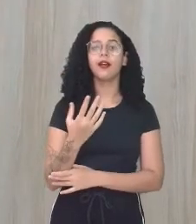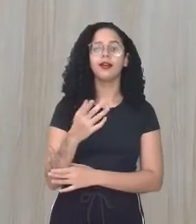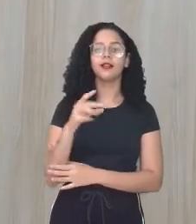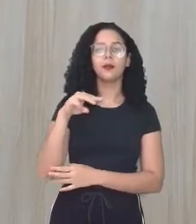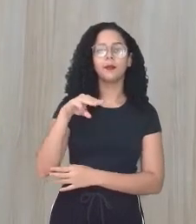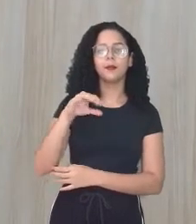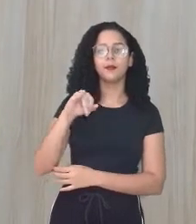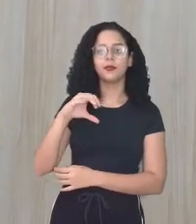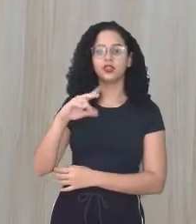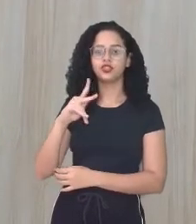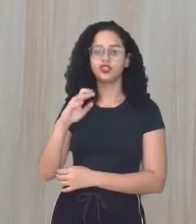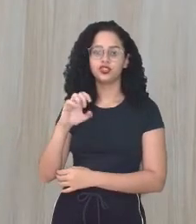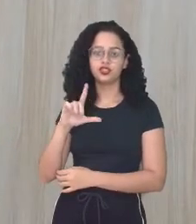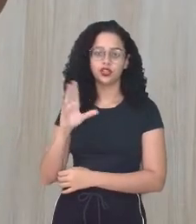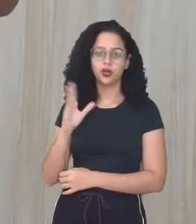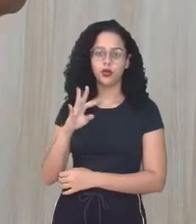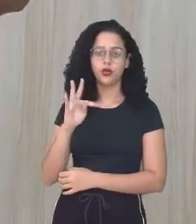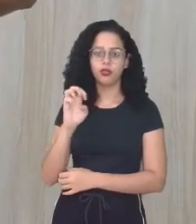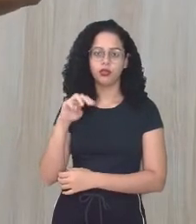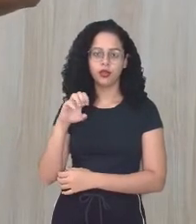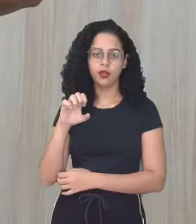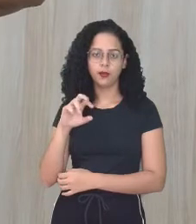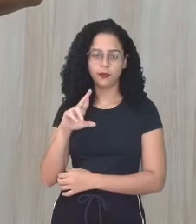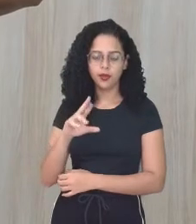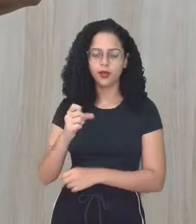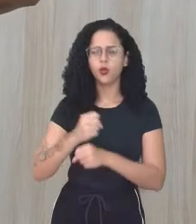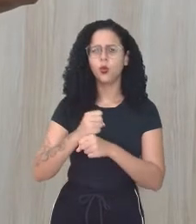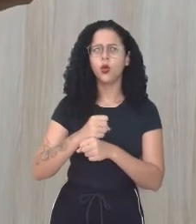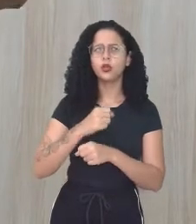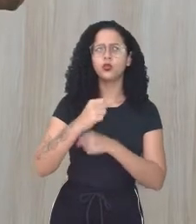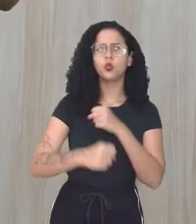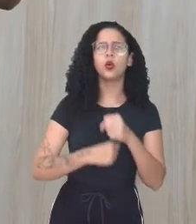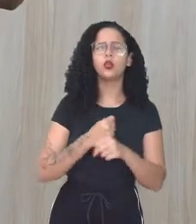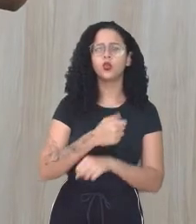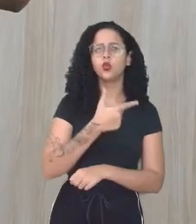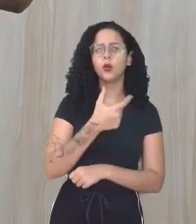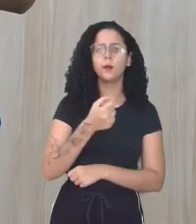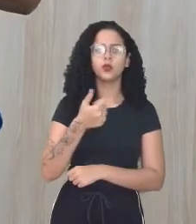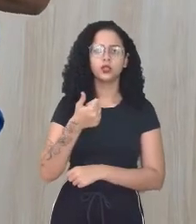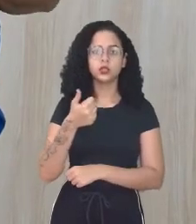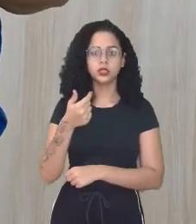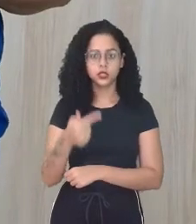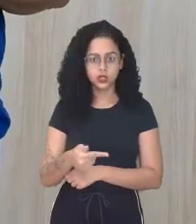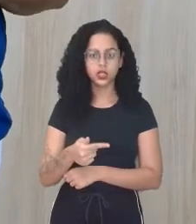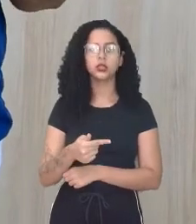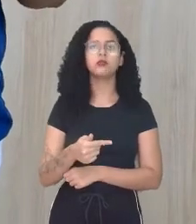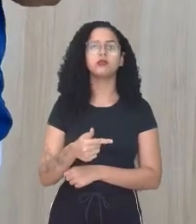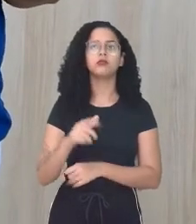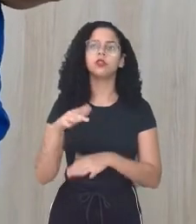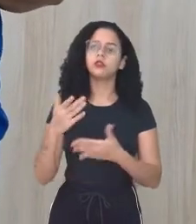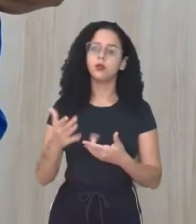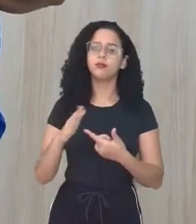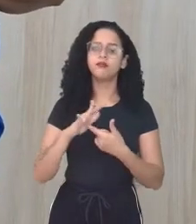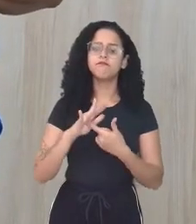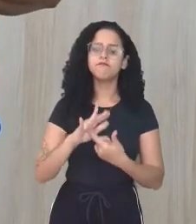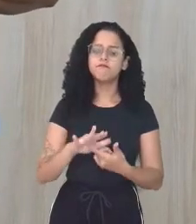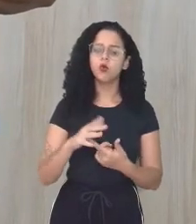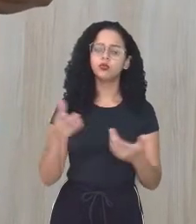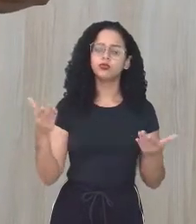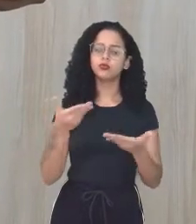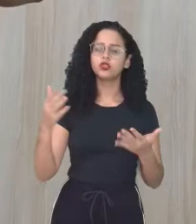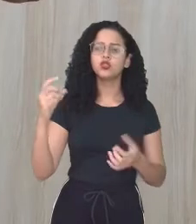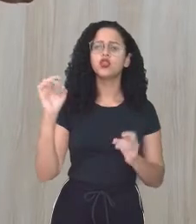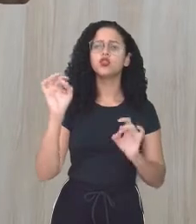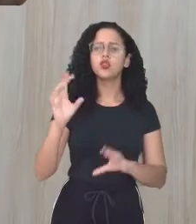Michel Temer em 2017, e que ela vem só para lembrar para nós